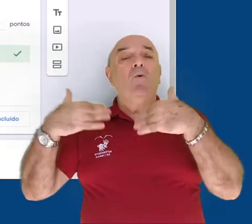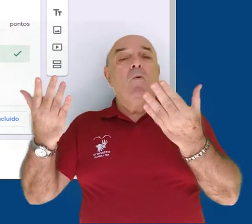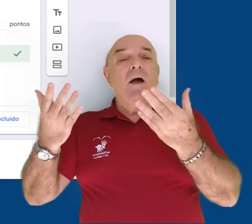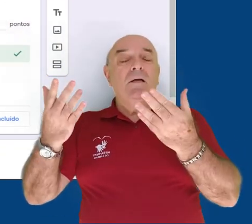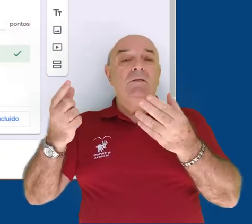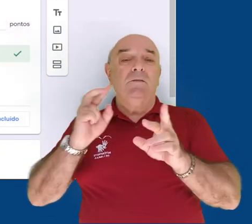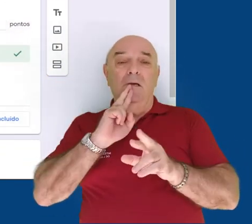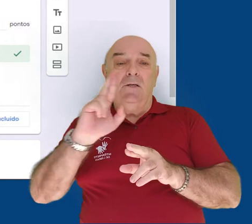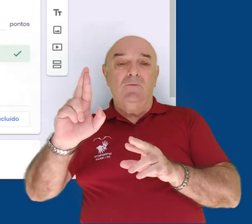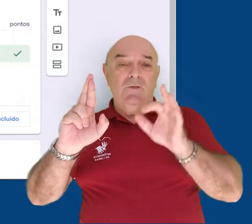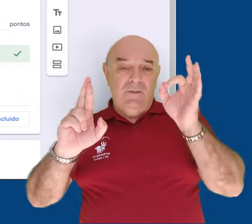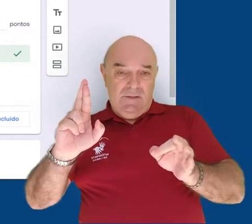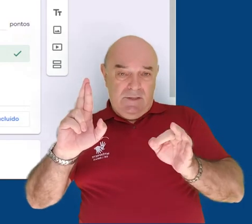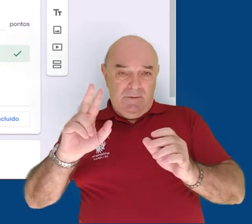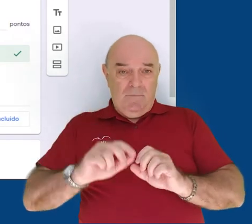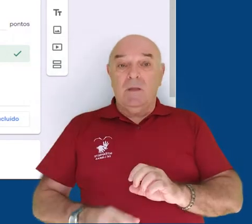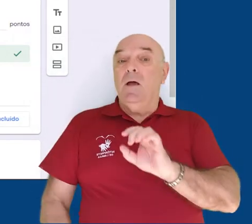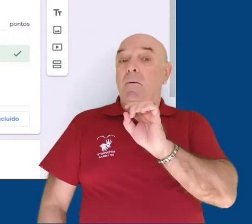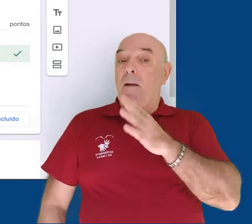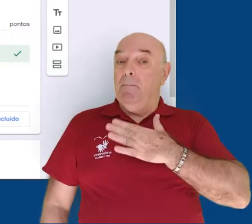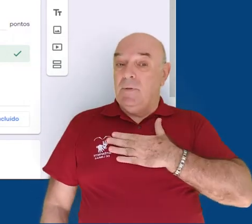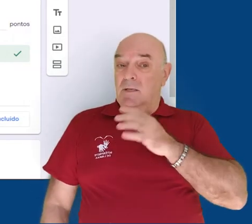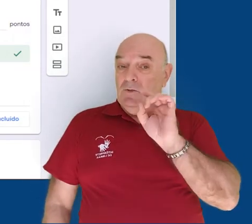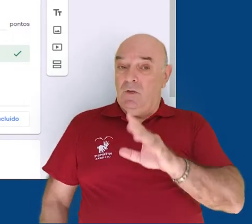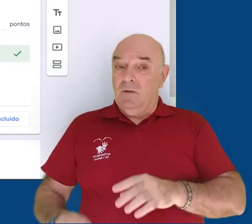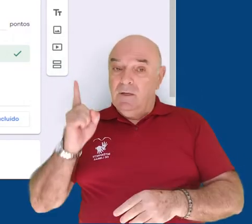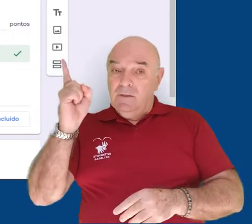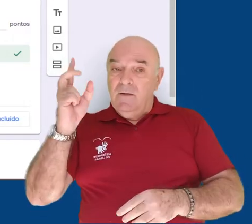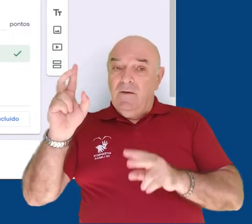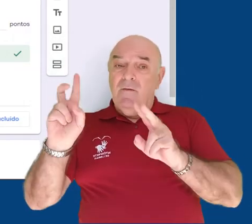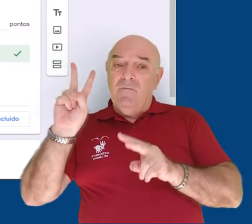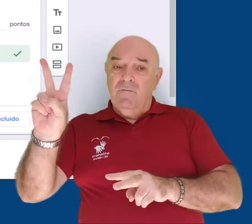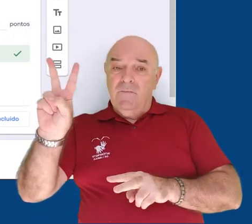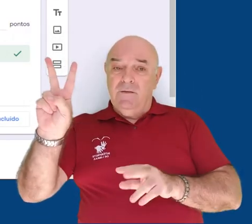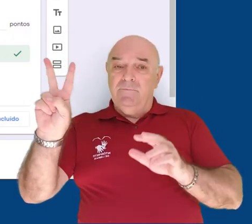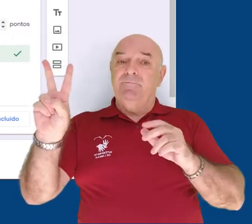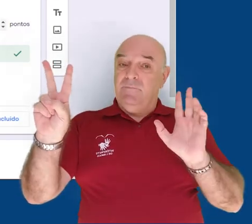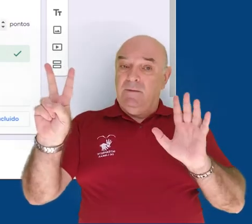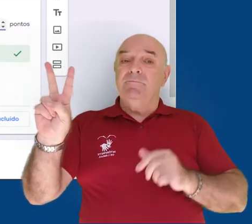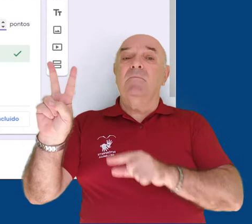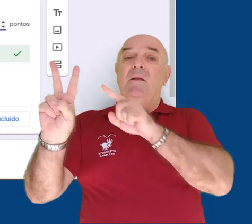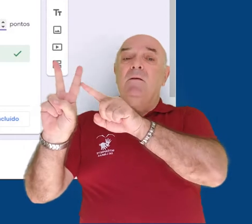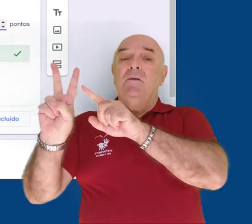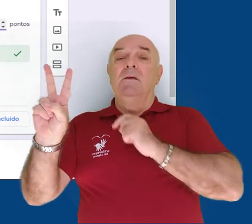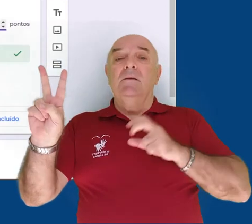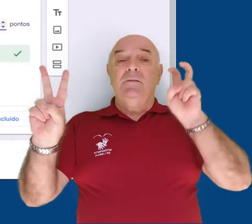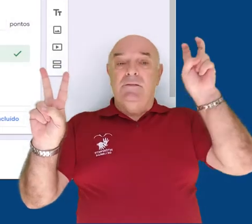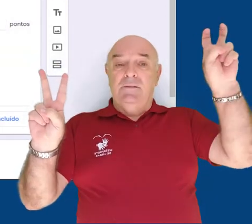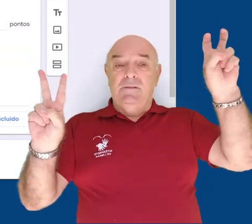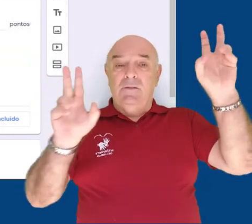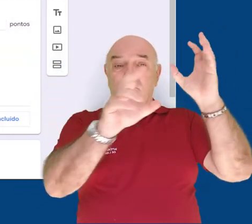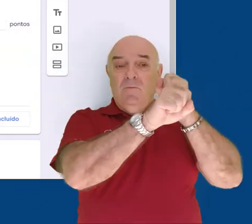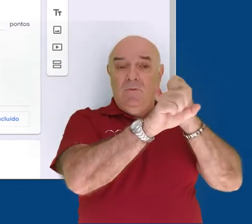opções são as corretas no meu caso a opção correta é a que diz que a afirmação é verdadeira colocarei valor dessa questão em cinco pontos